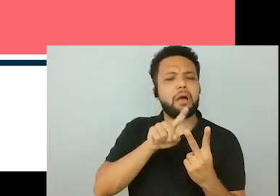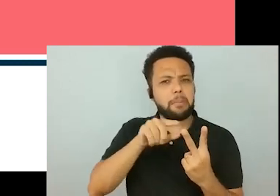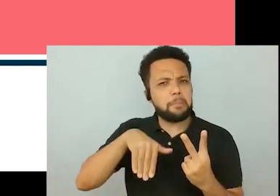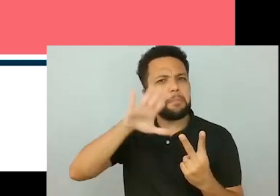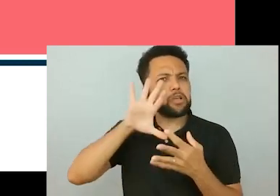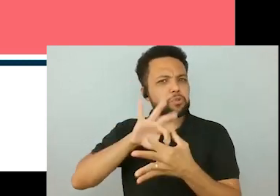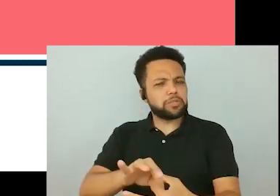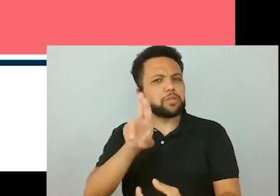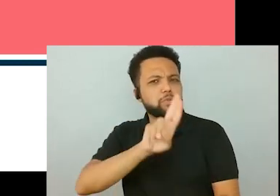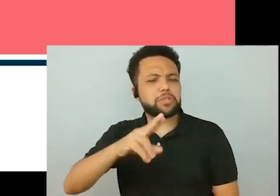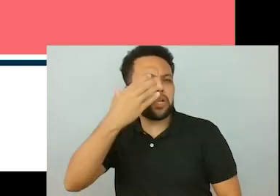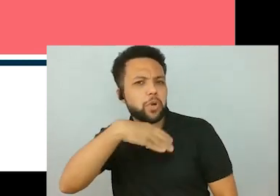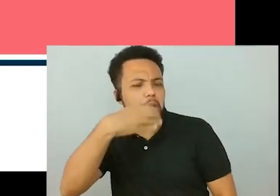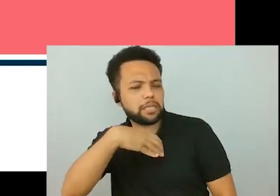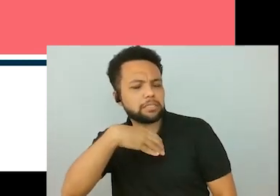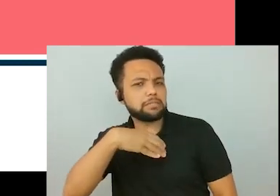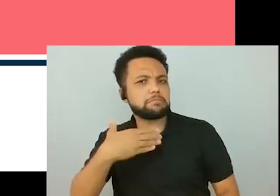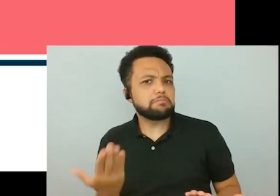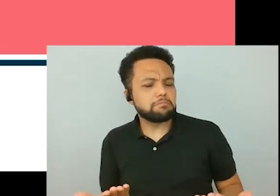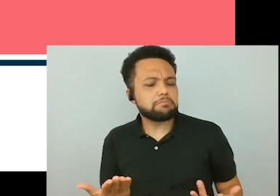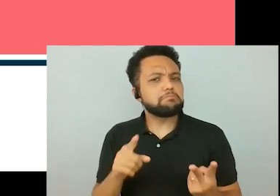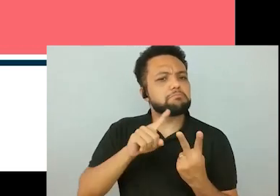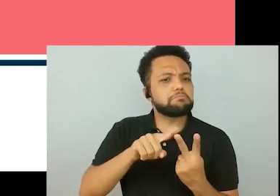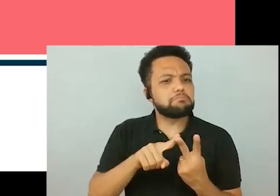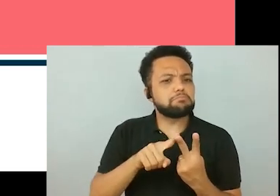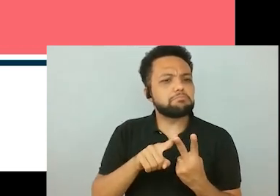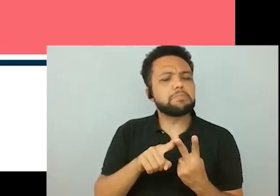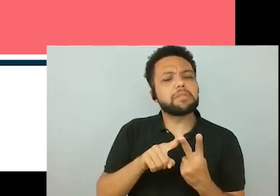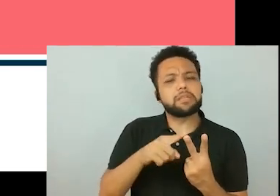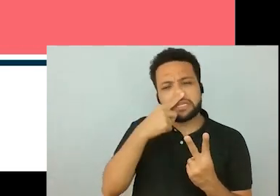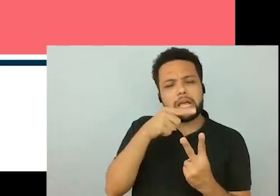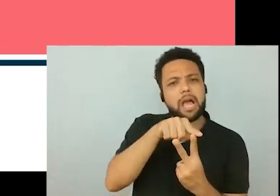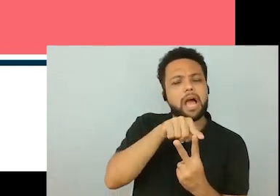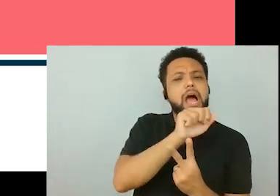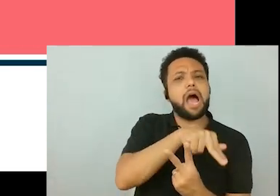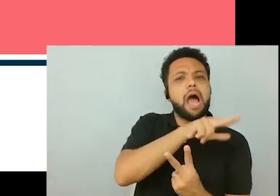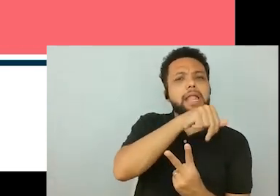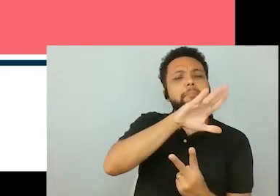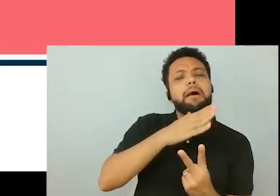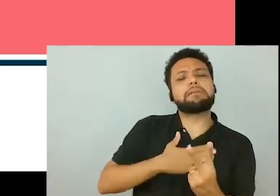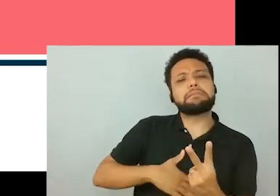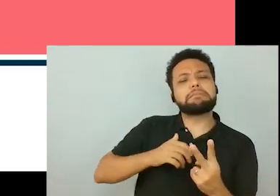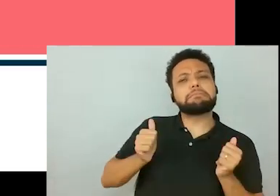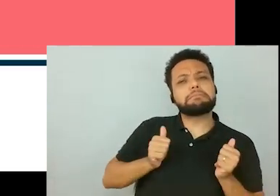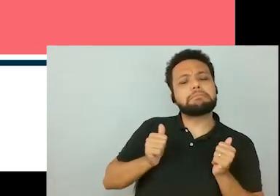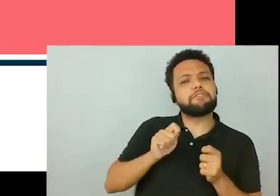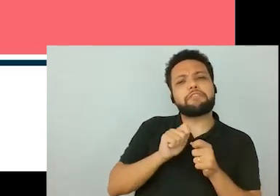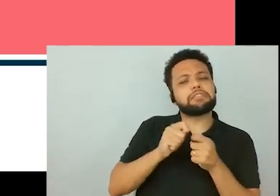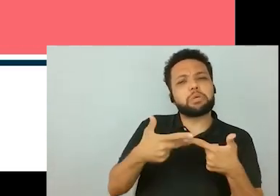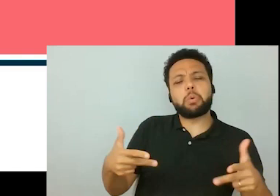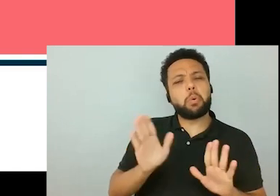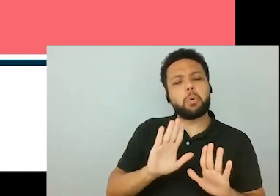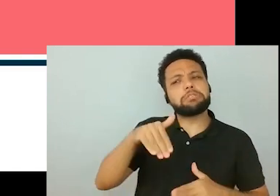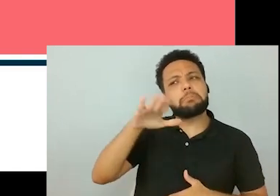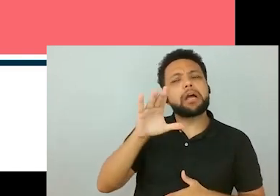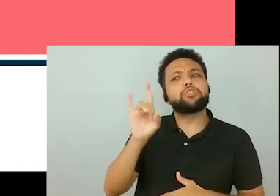iOS, nesse primeiro momento, a Ana vai ficar mais passiva no pareamento, não vai conseguir ativamente fazer muita coisa, porque ela vai estar